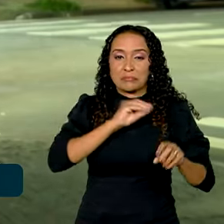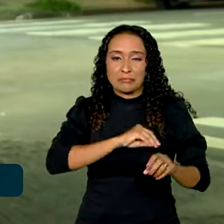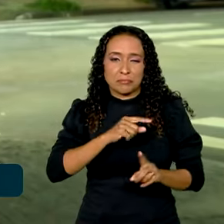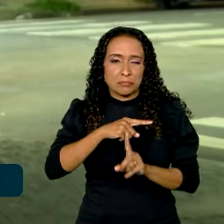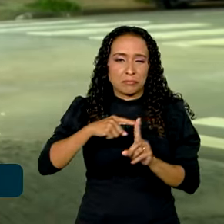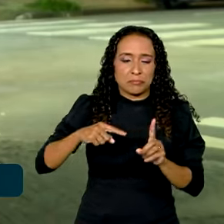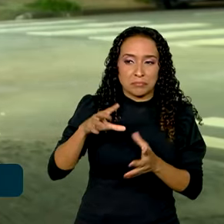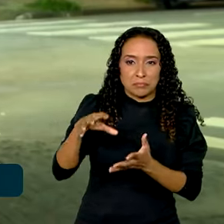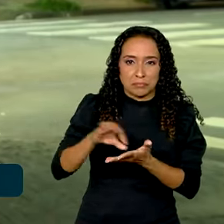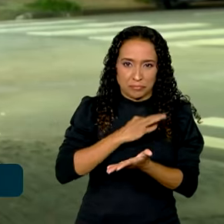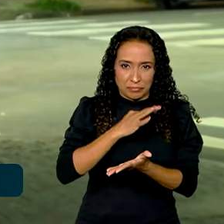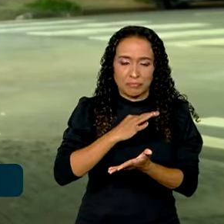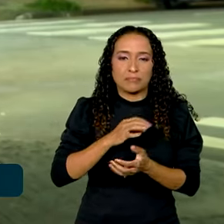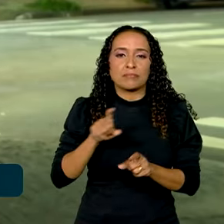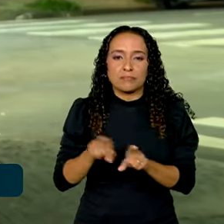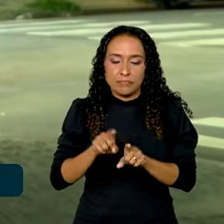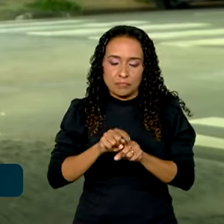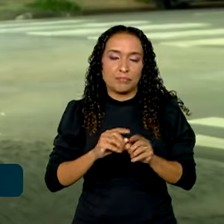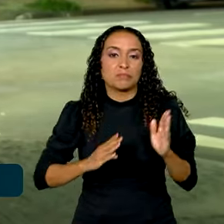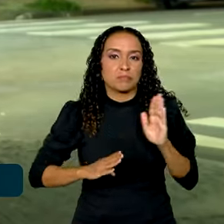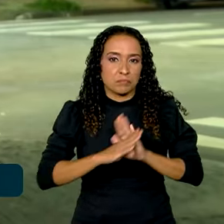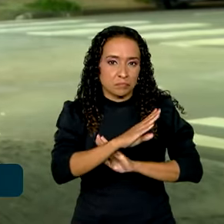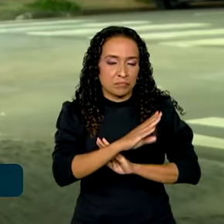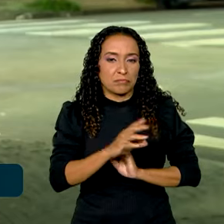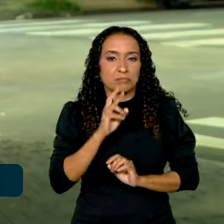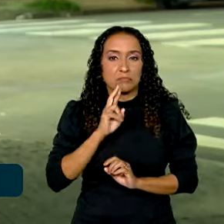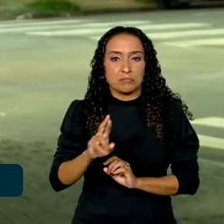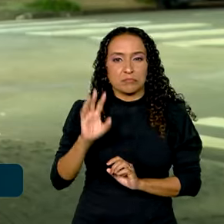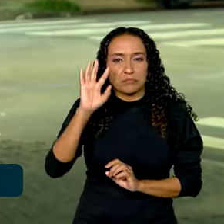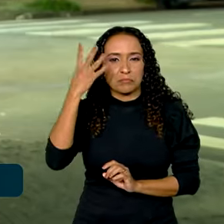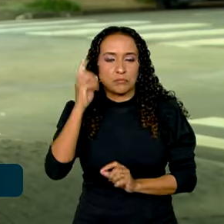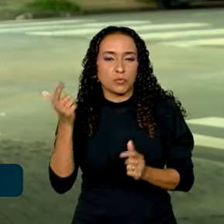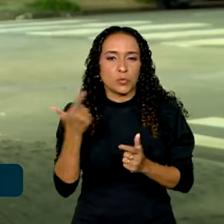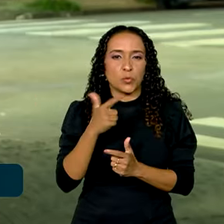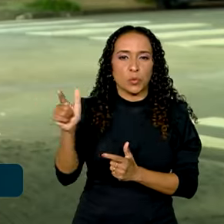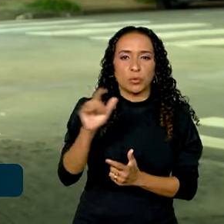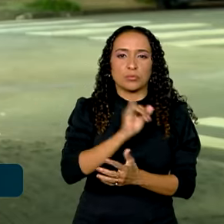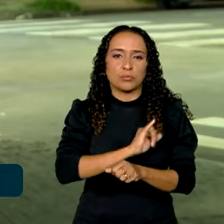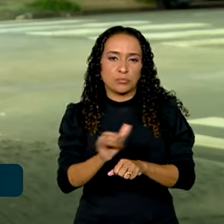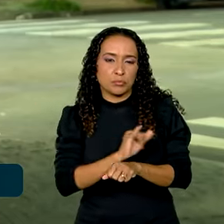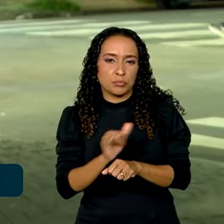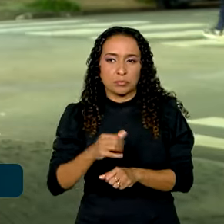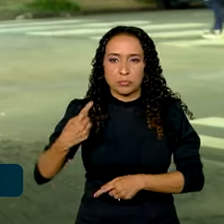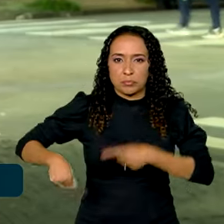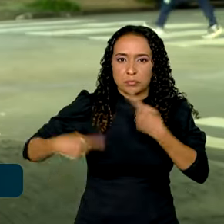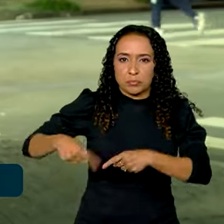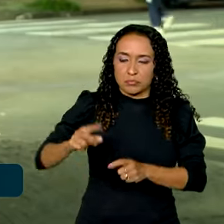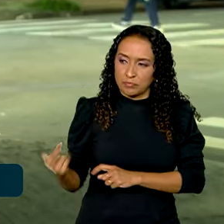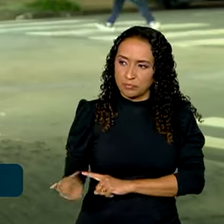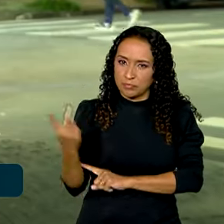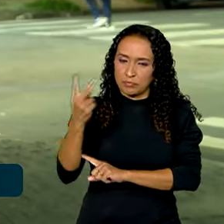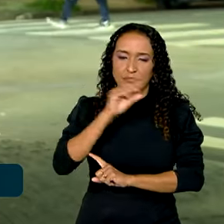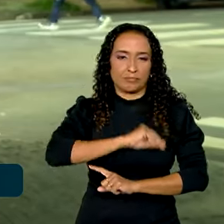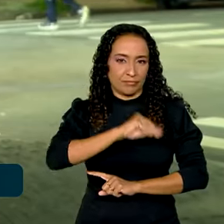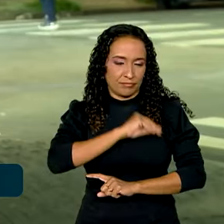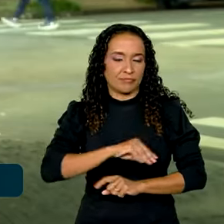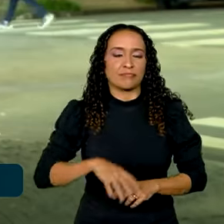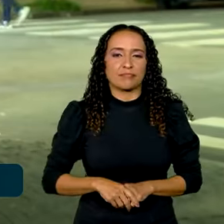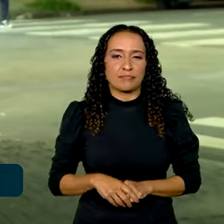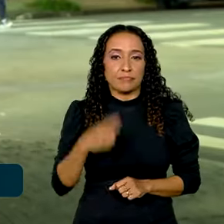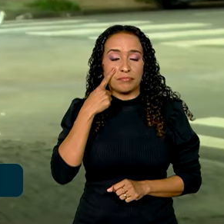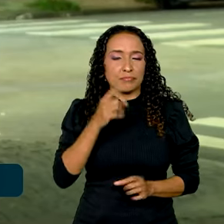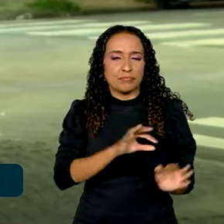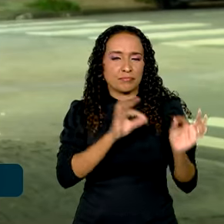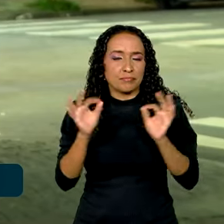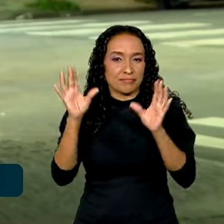de admissão também cresceu. Resultado, entre outras medidas, da política de valorização do salário mínimo. Veja